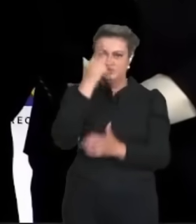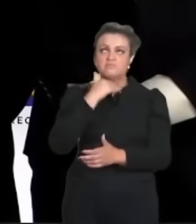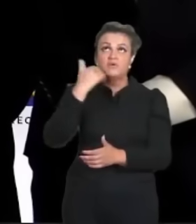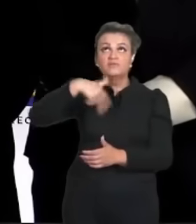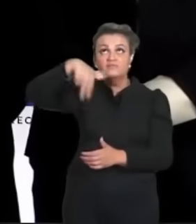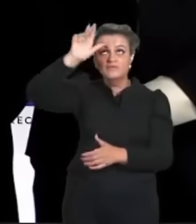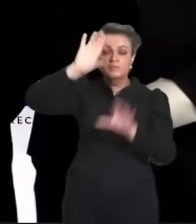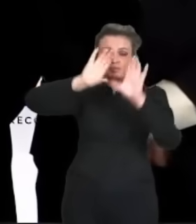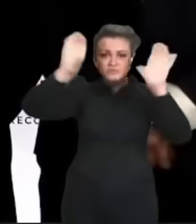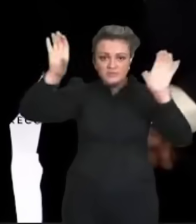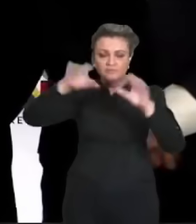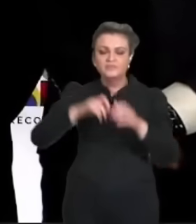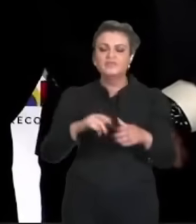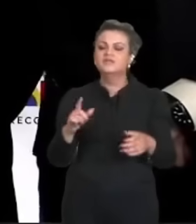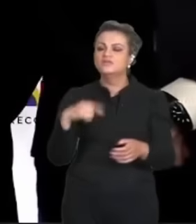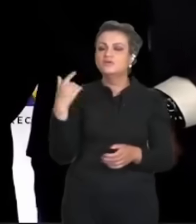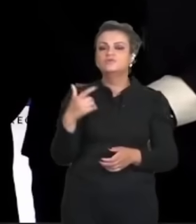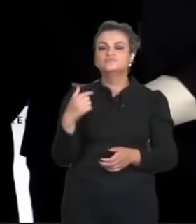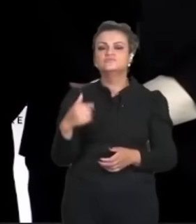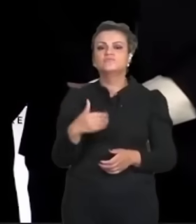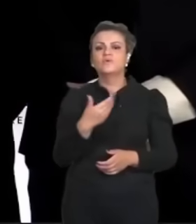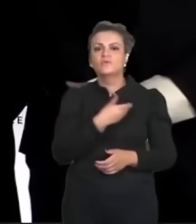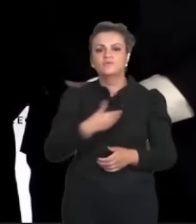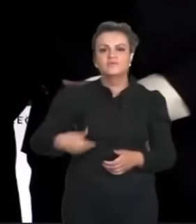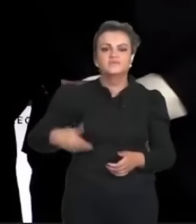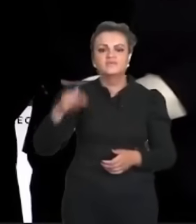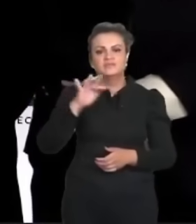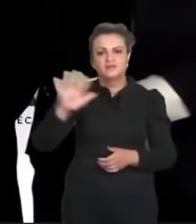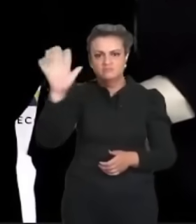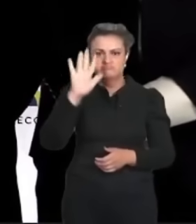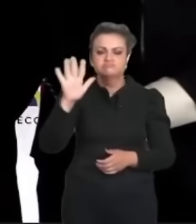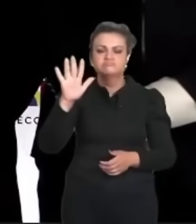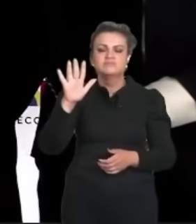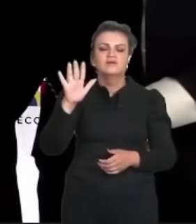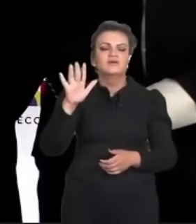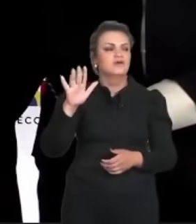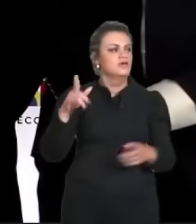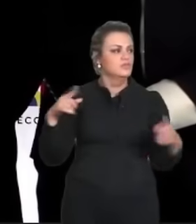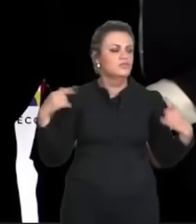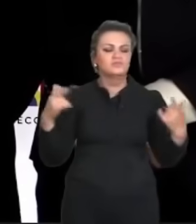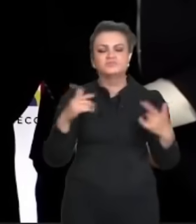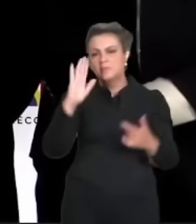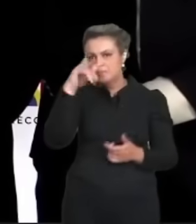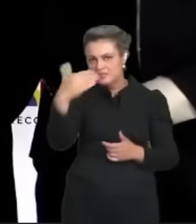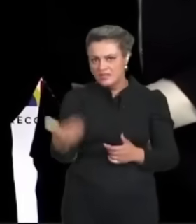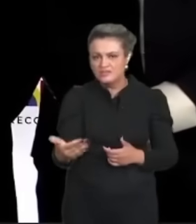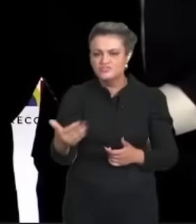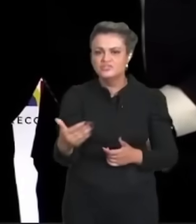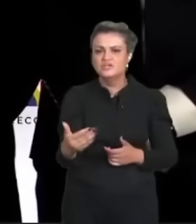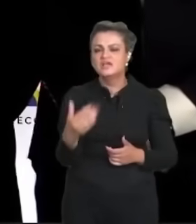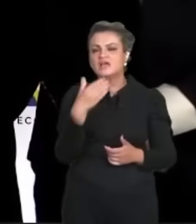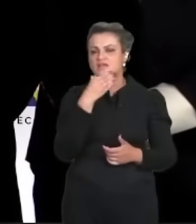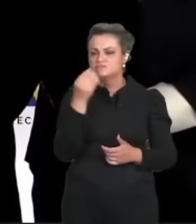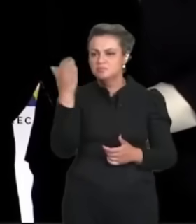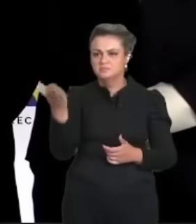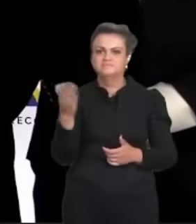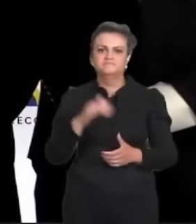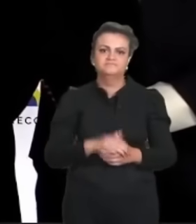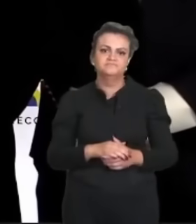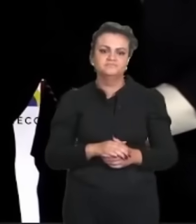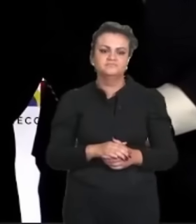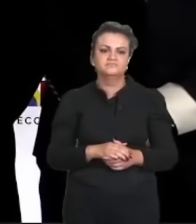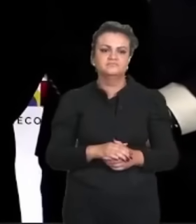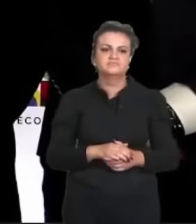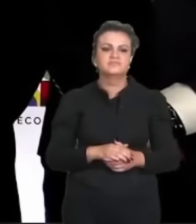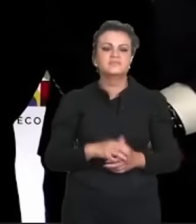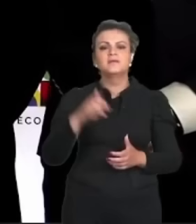do governo federal transmitimos mais uma vez e sempre em nome também do Dr Andrei a homenagem a esse policial e